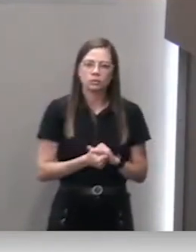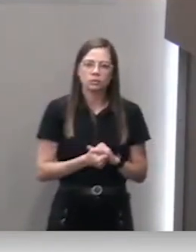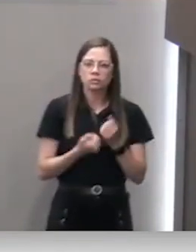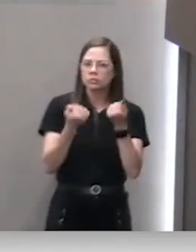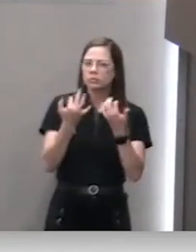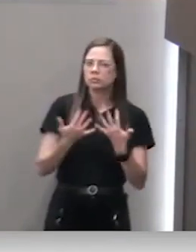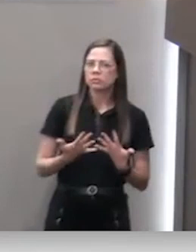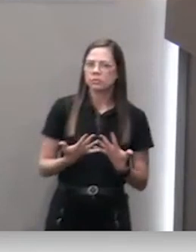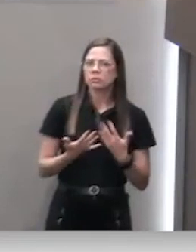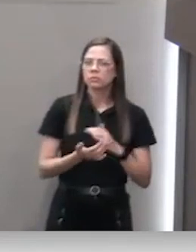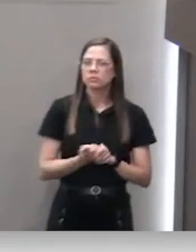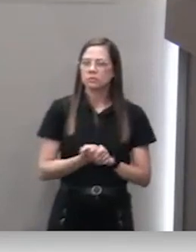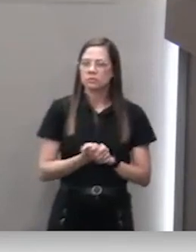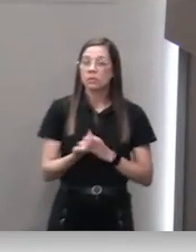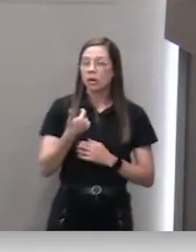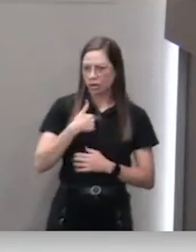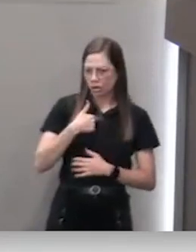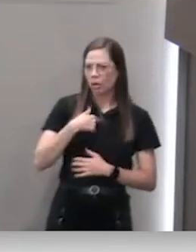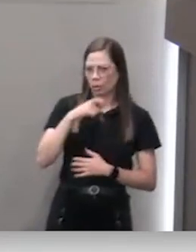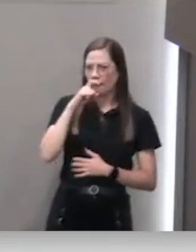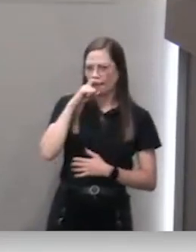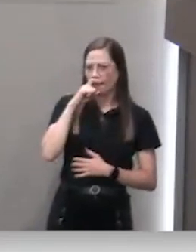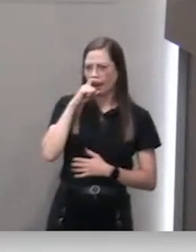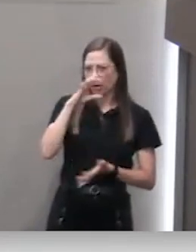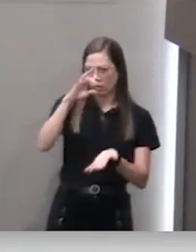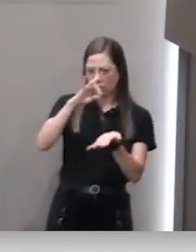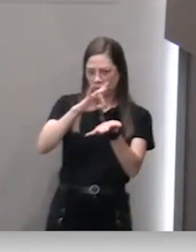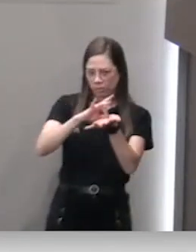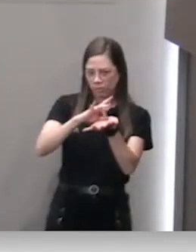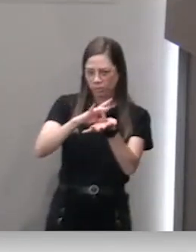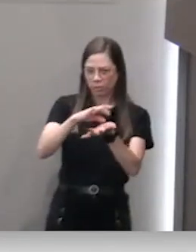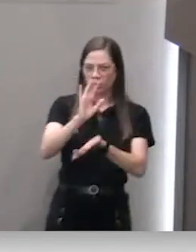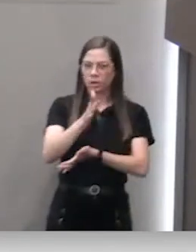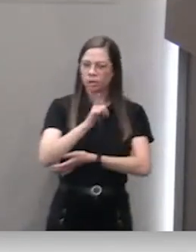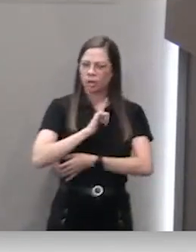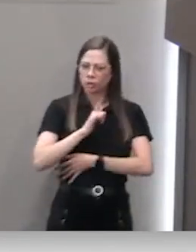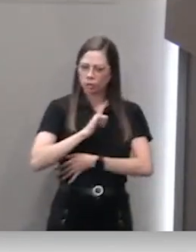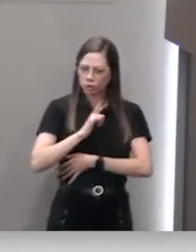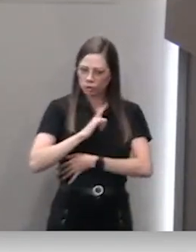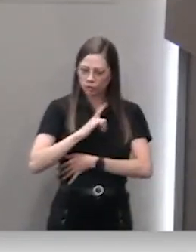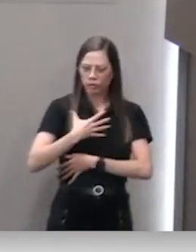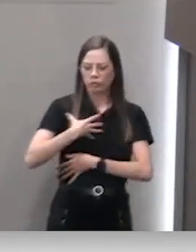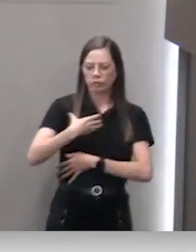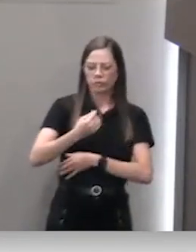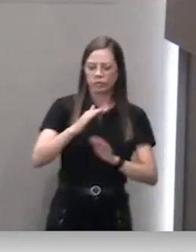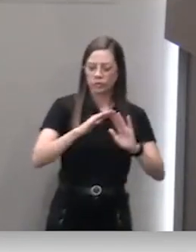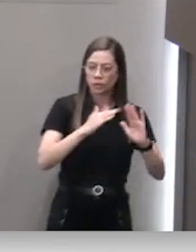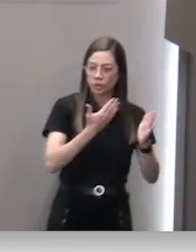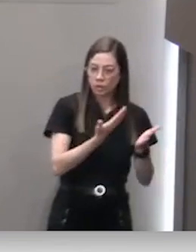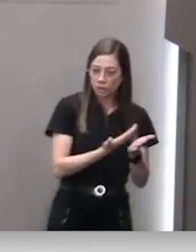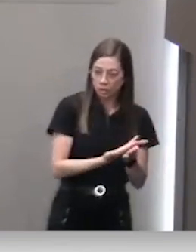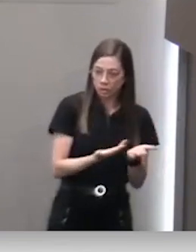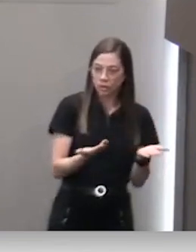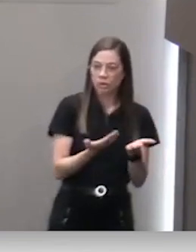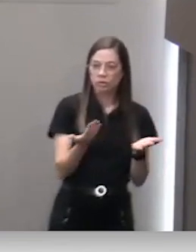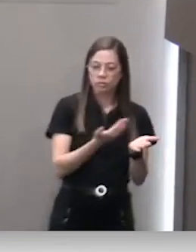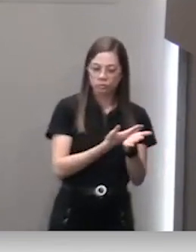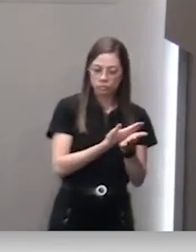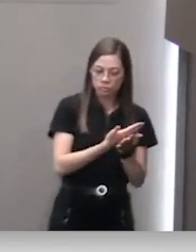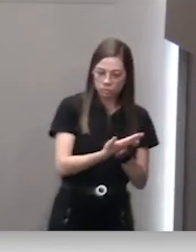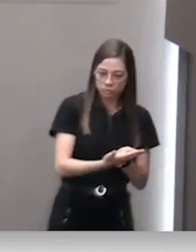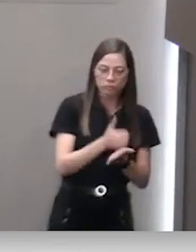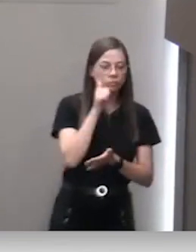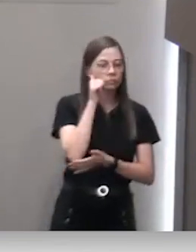O que há? Eu sou pai, já tive filhos na escola, agora começou este ano a Tereza na